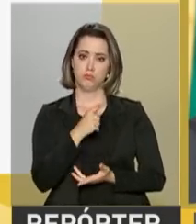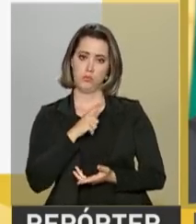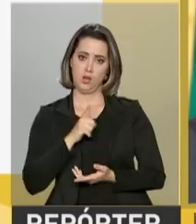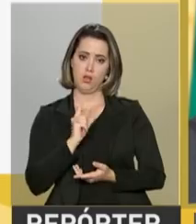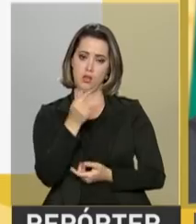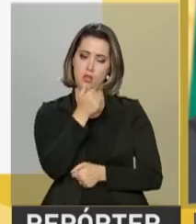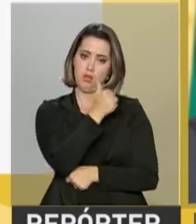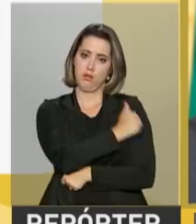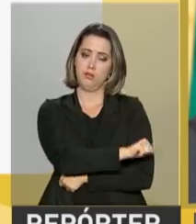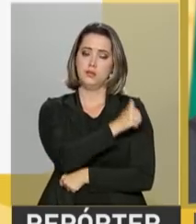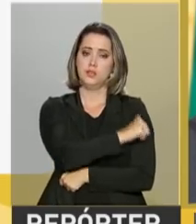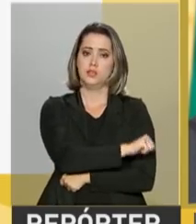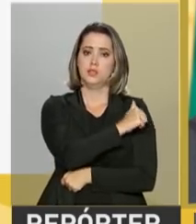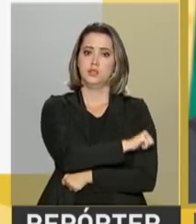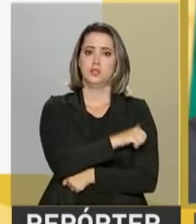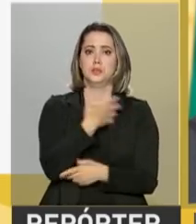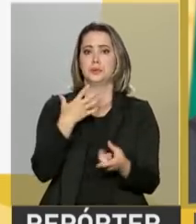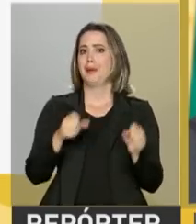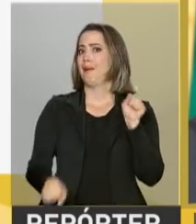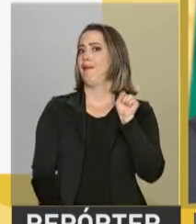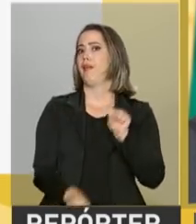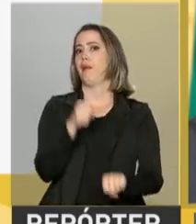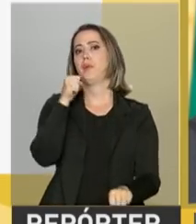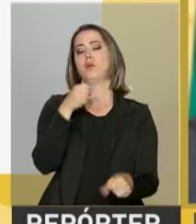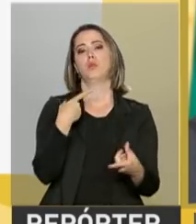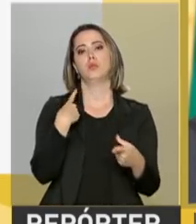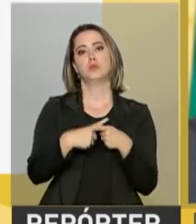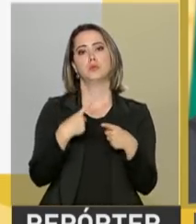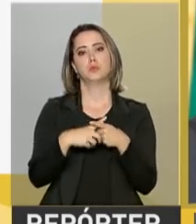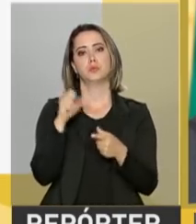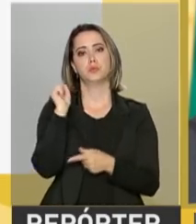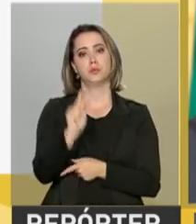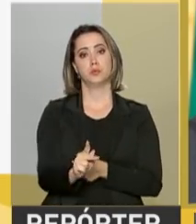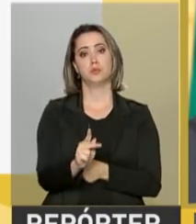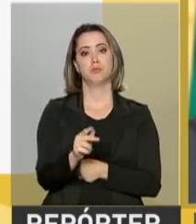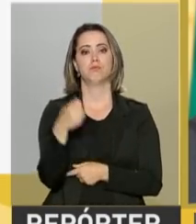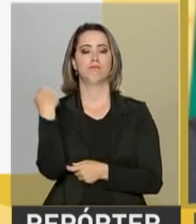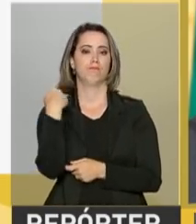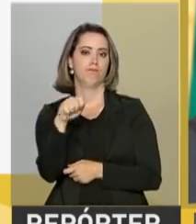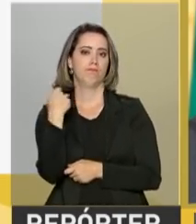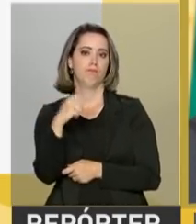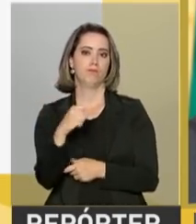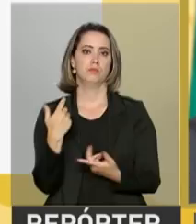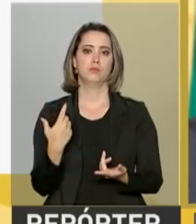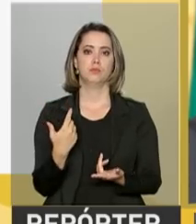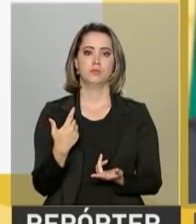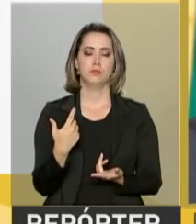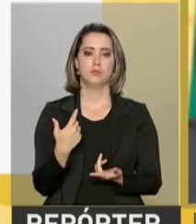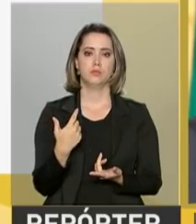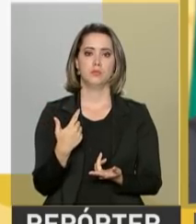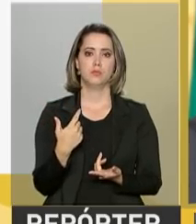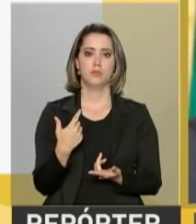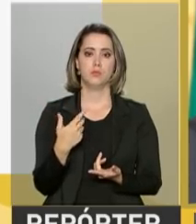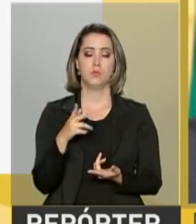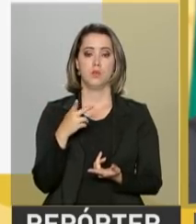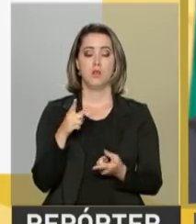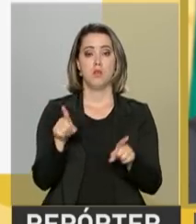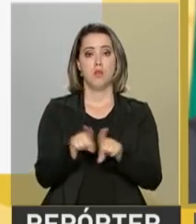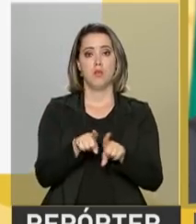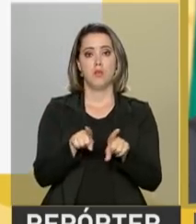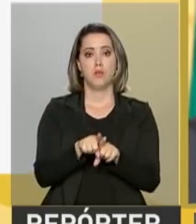do Rio de Janeiro. O Rio de Janeiro está falido por causa da Previdência Social. O Rio Grande do Sul é um estado pré-falimentar por